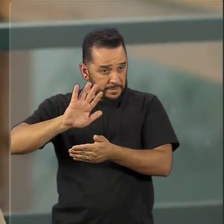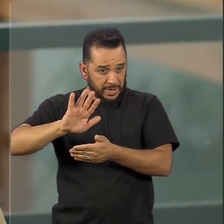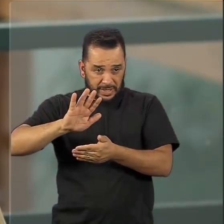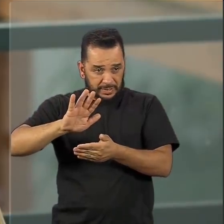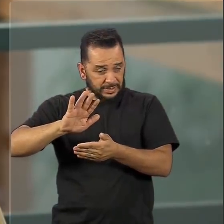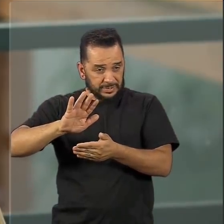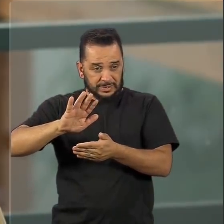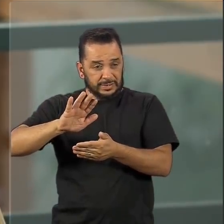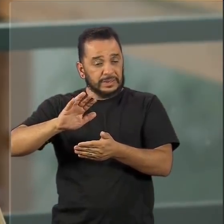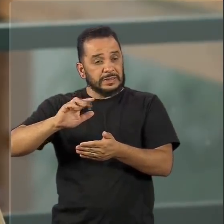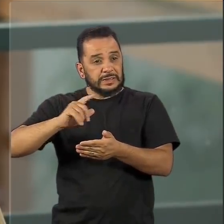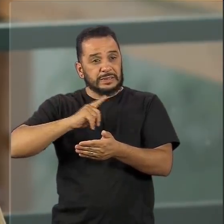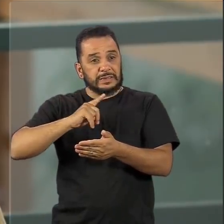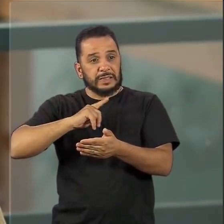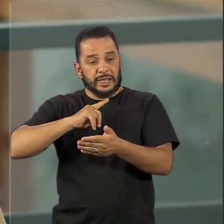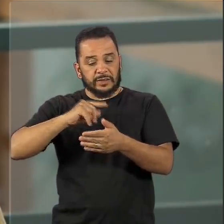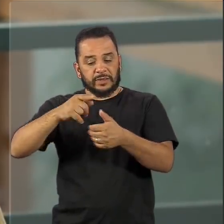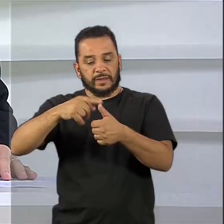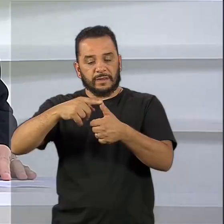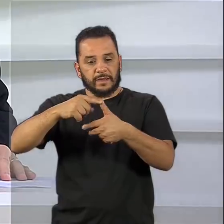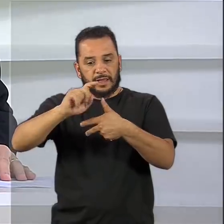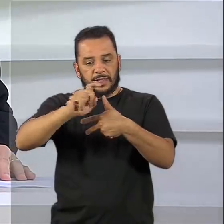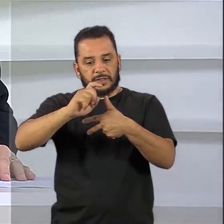completamente dominada pela vontade do executivo.